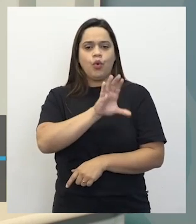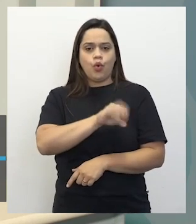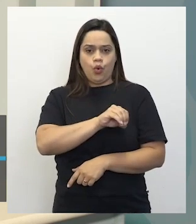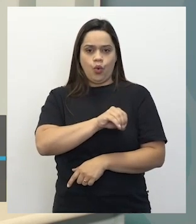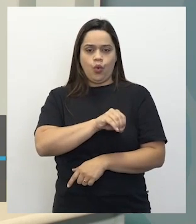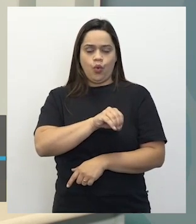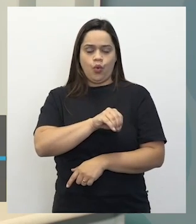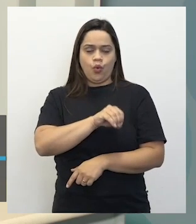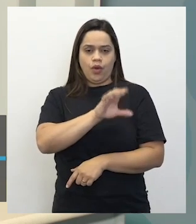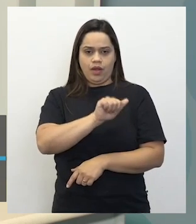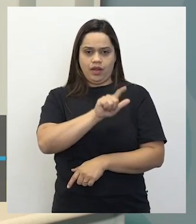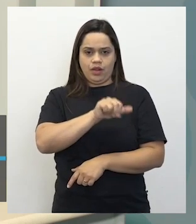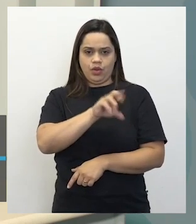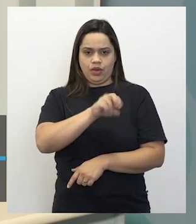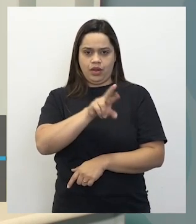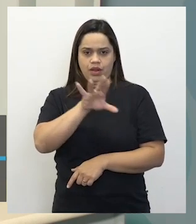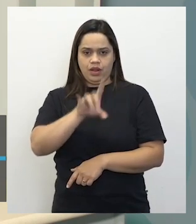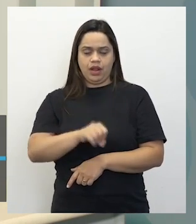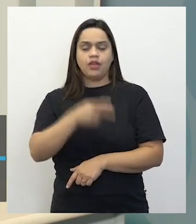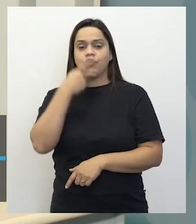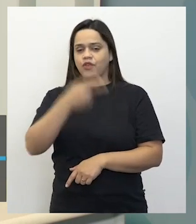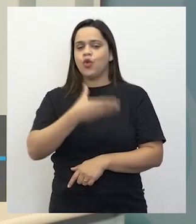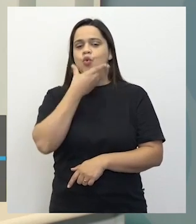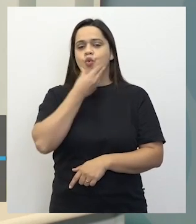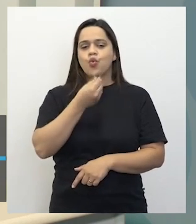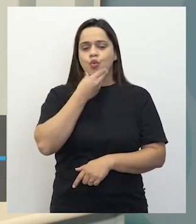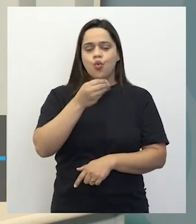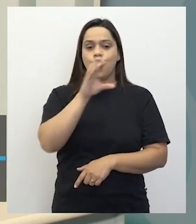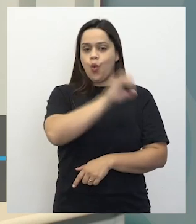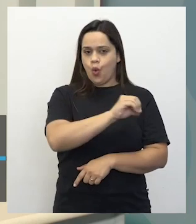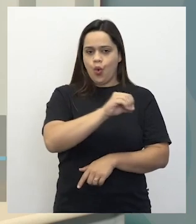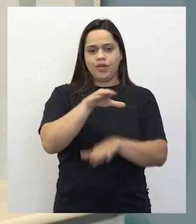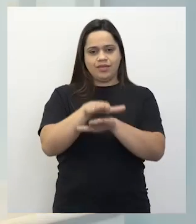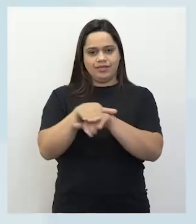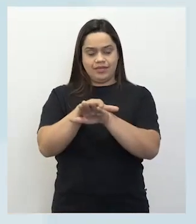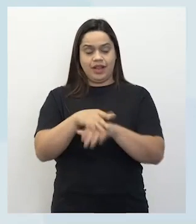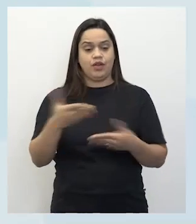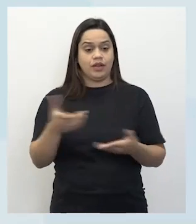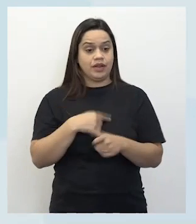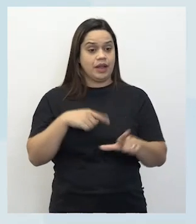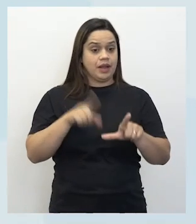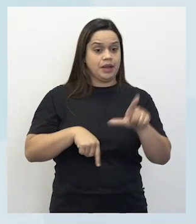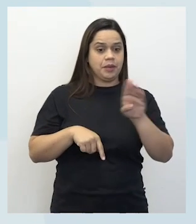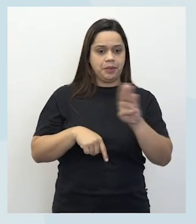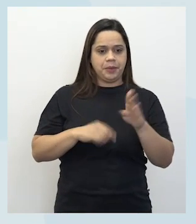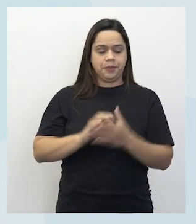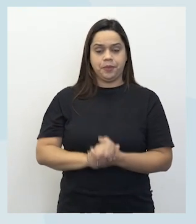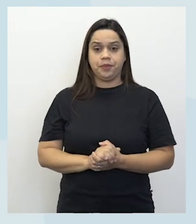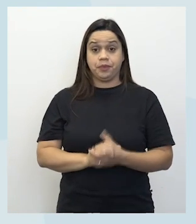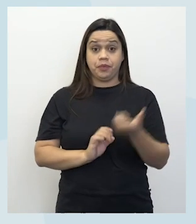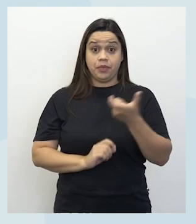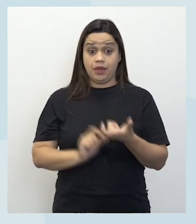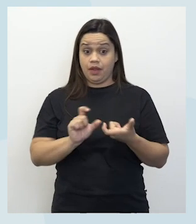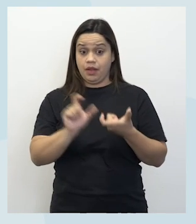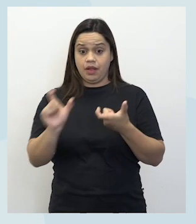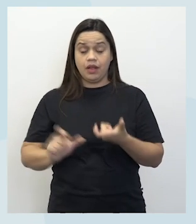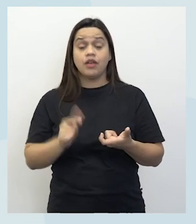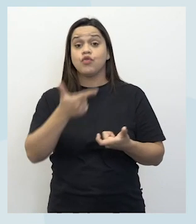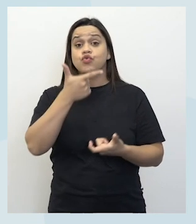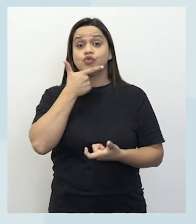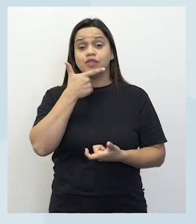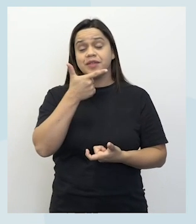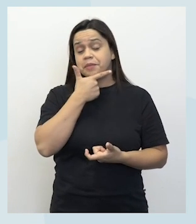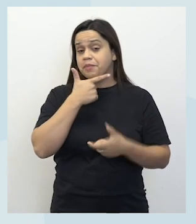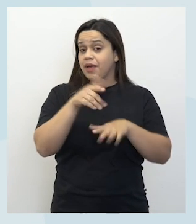tartarugo. Aí temos a B. A expressão em destaque, uma simpática tartaruga